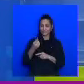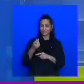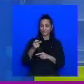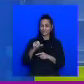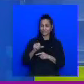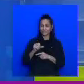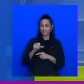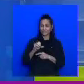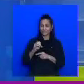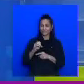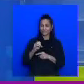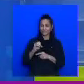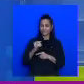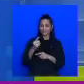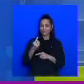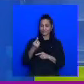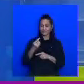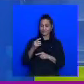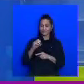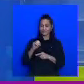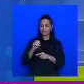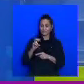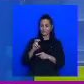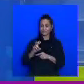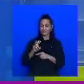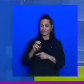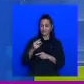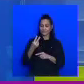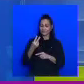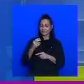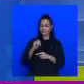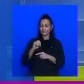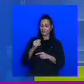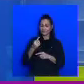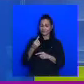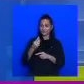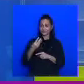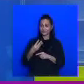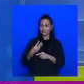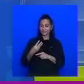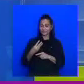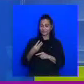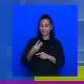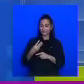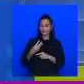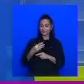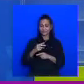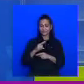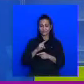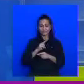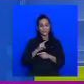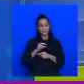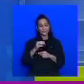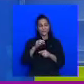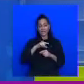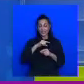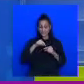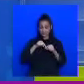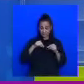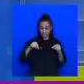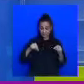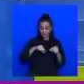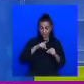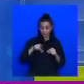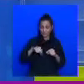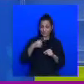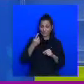06, 19, 01, 05, 20 e 13. Essas foram as